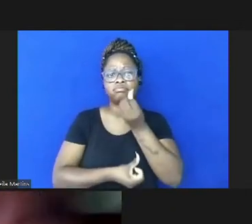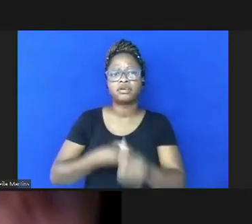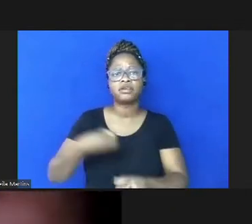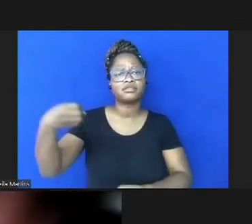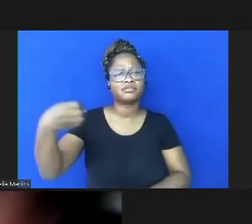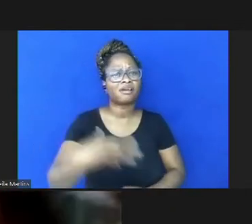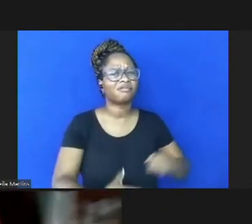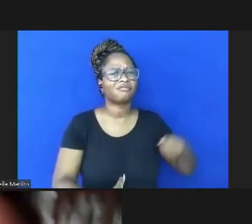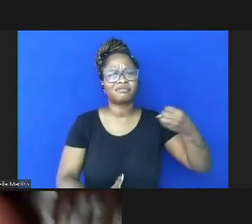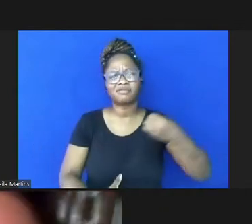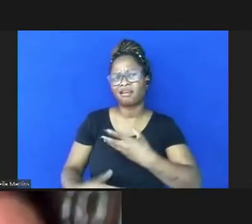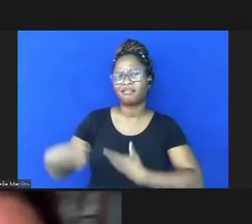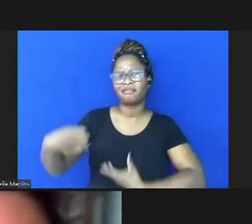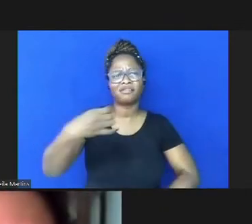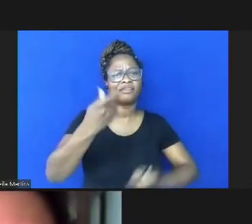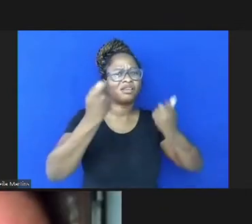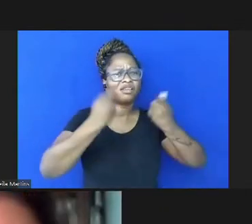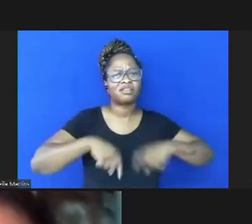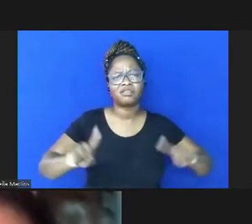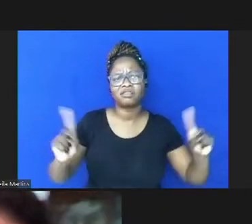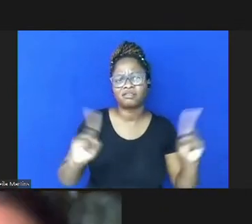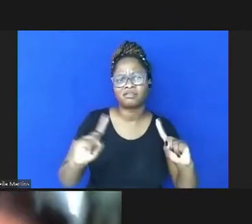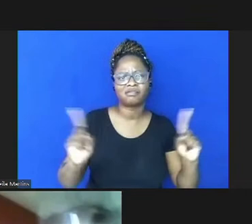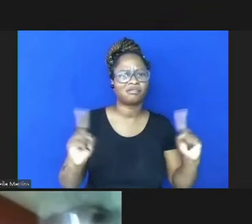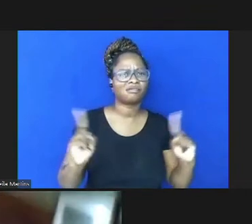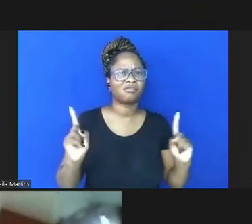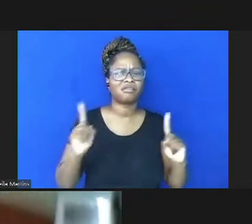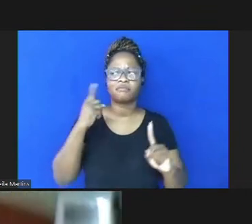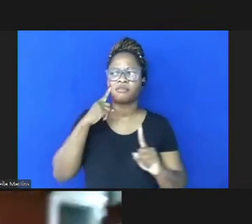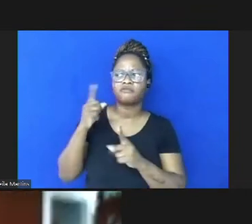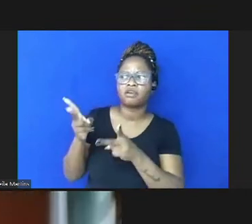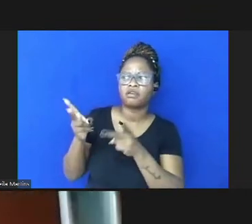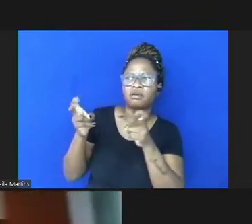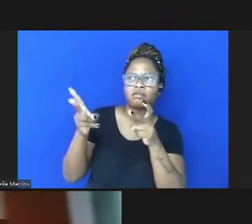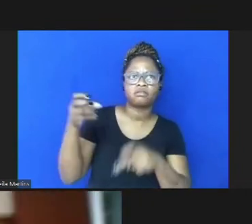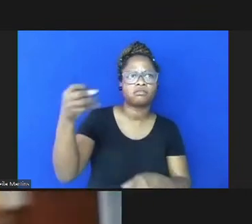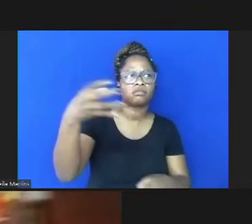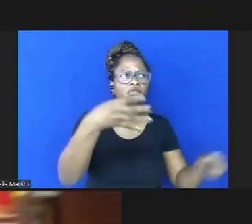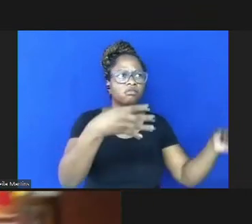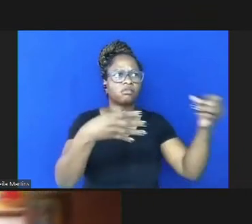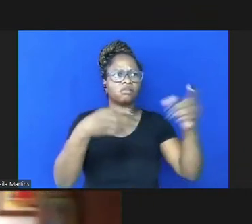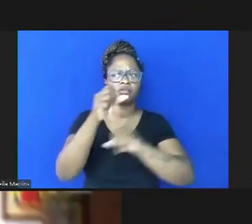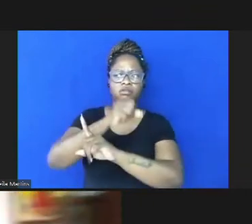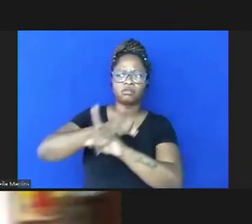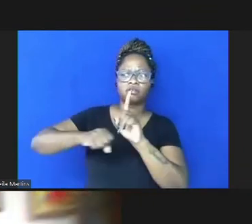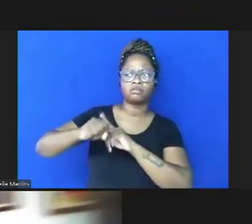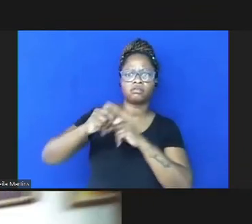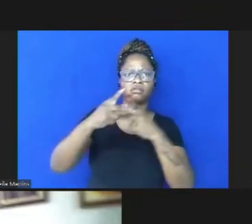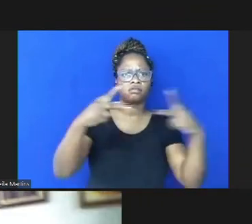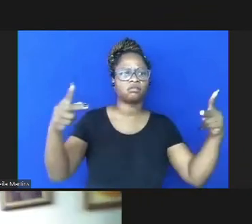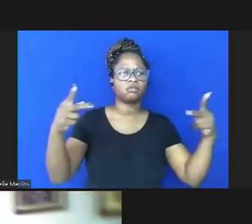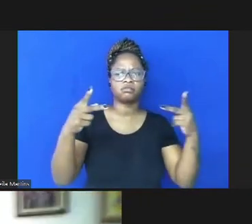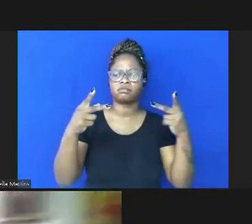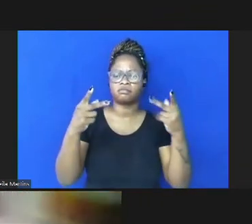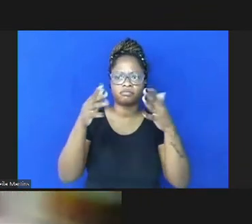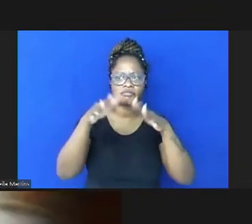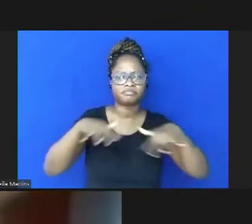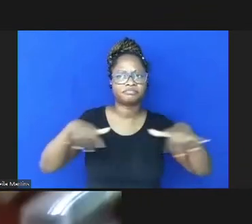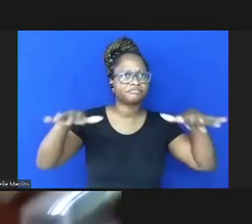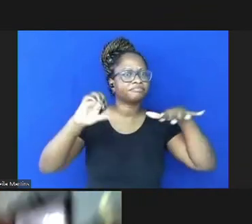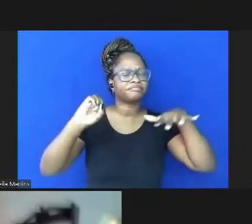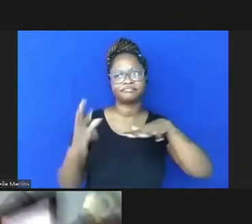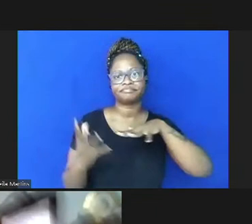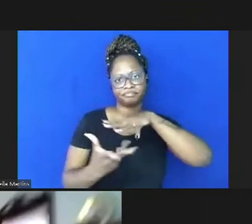reagir aos novos desenvolvimentos na sociedade em geral, no mundo, vamos dizer